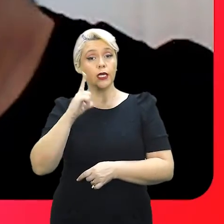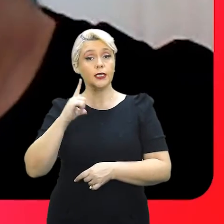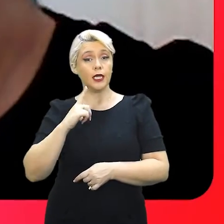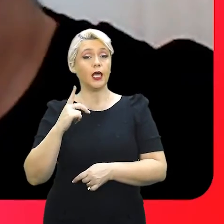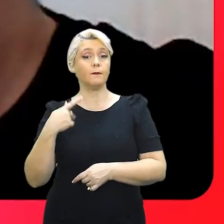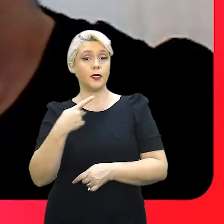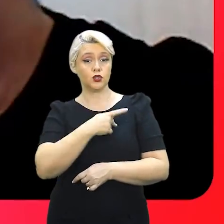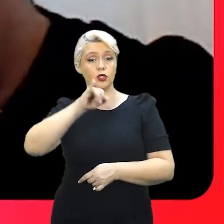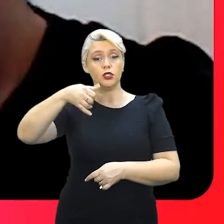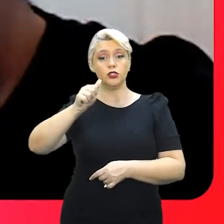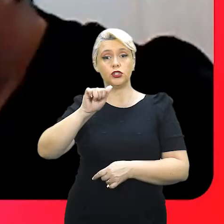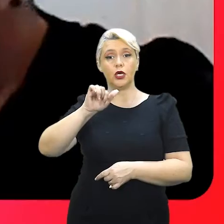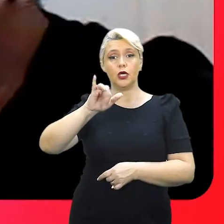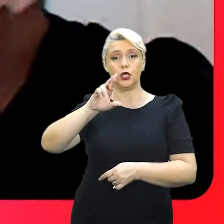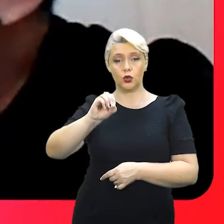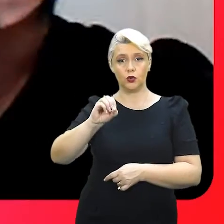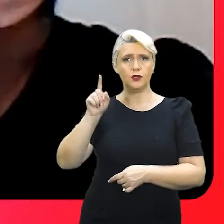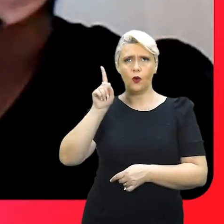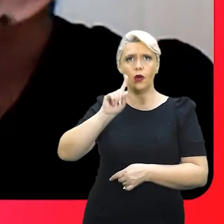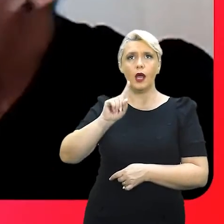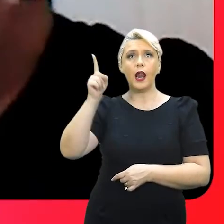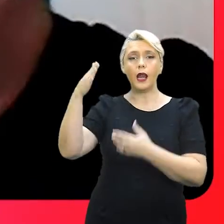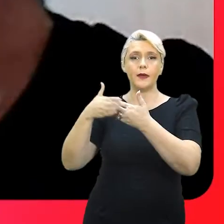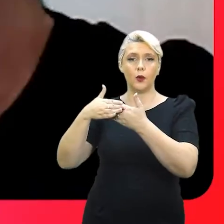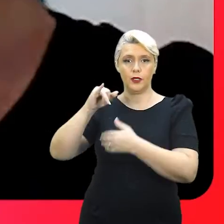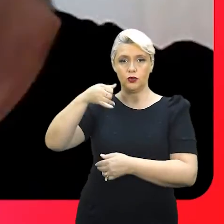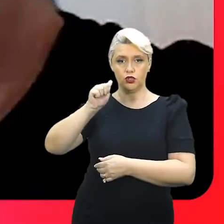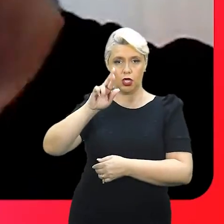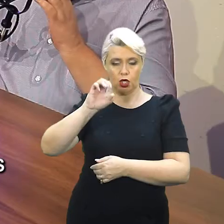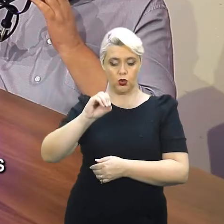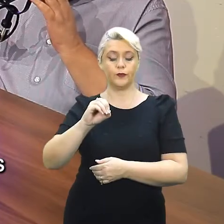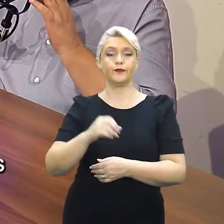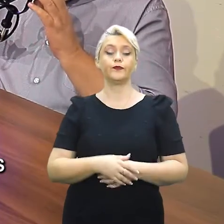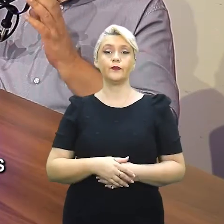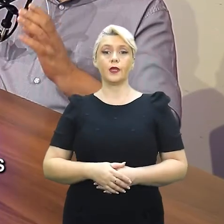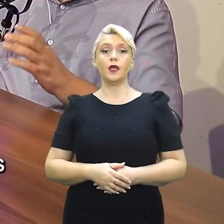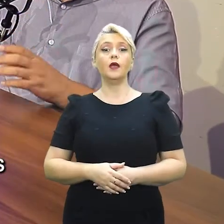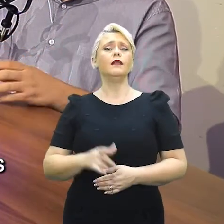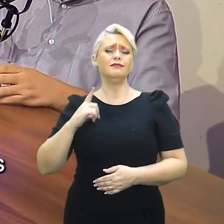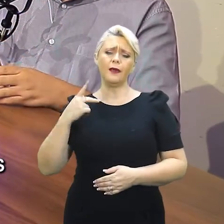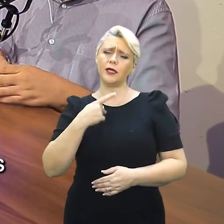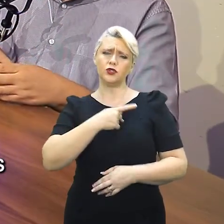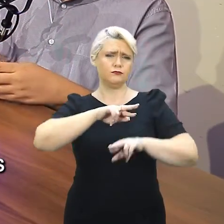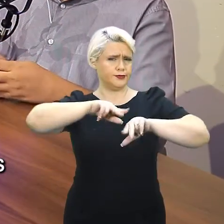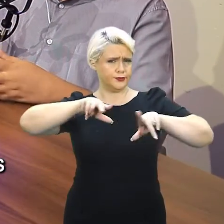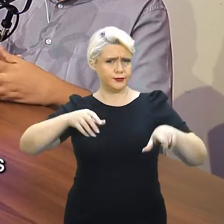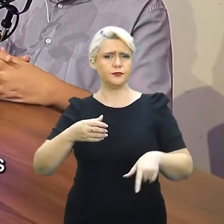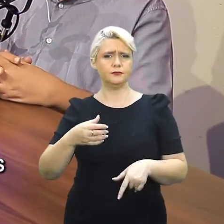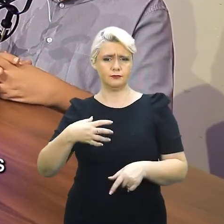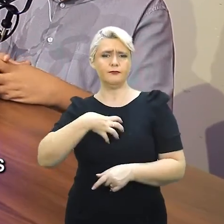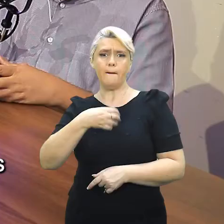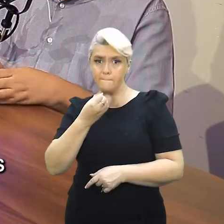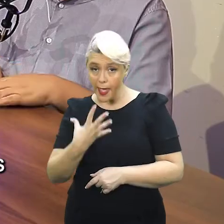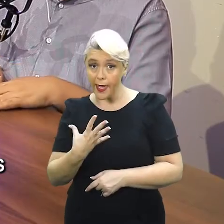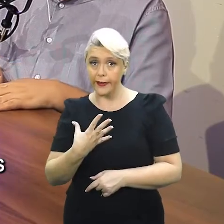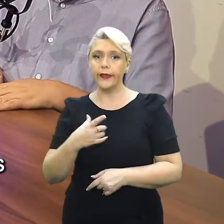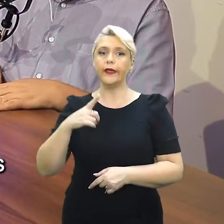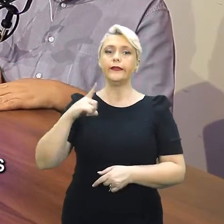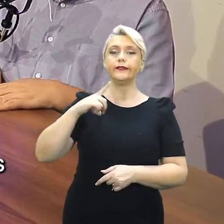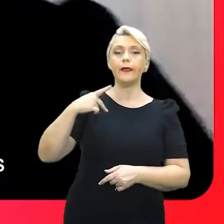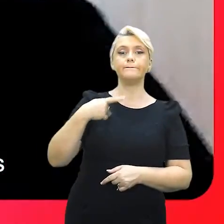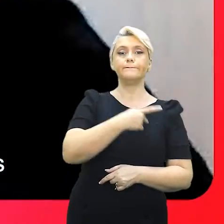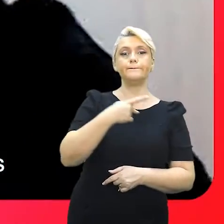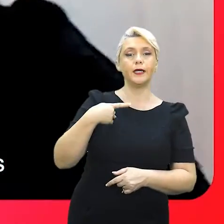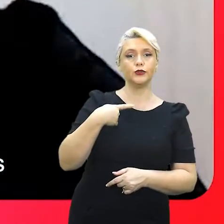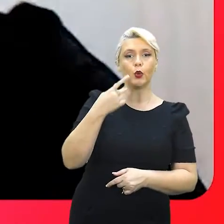pastor Jairo, em Goiânia não, em Ribeirão Preto, Goiânia é o pastor Messias. Então, tem pastores do bem e tem pastores do